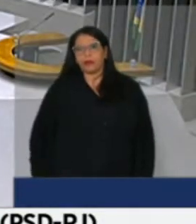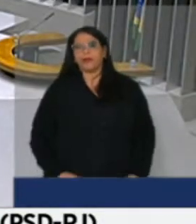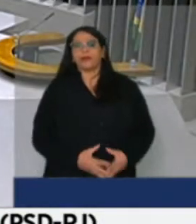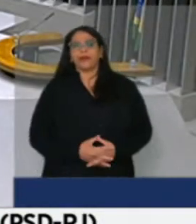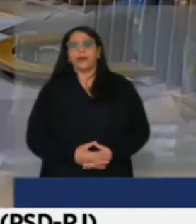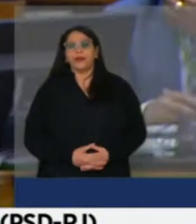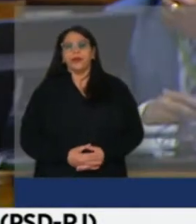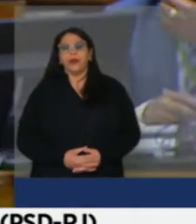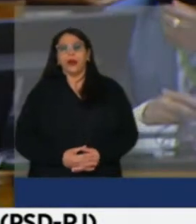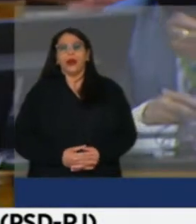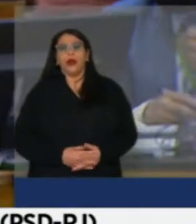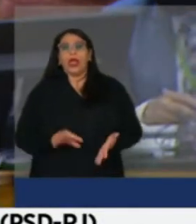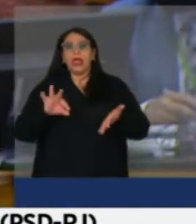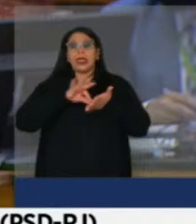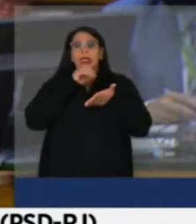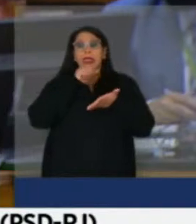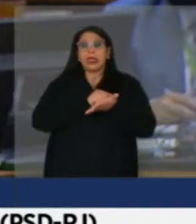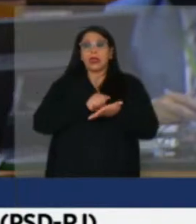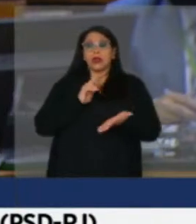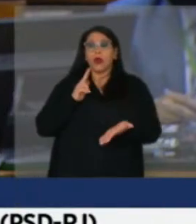Como primeiro orador inscrito